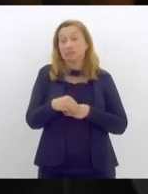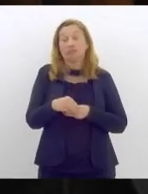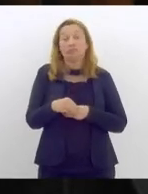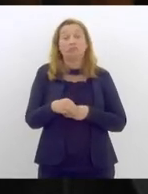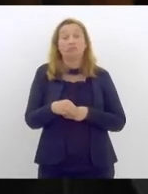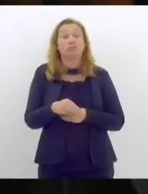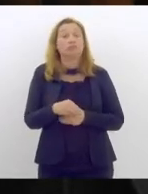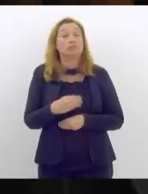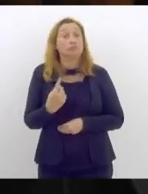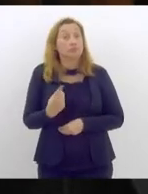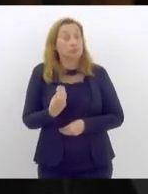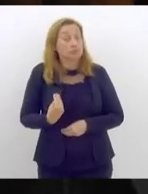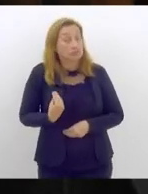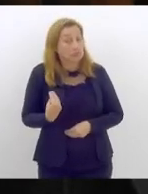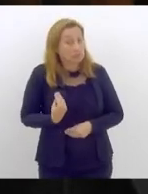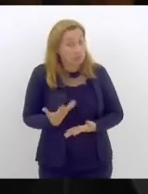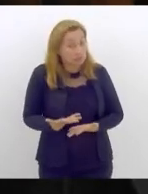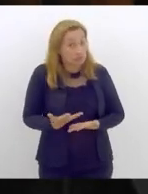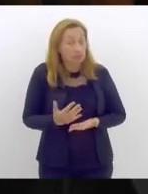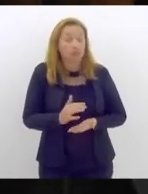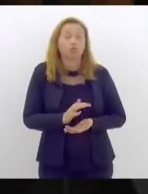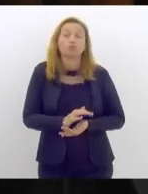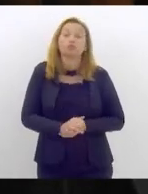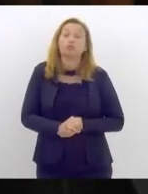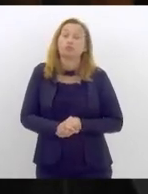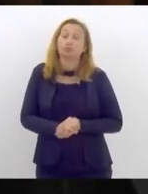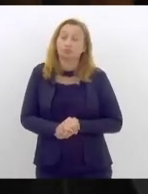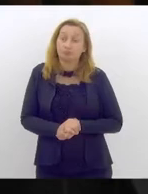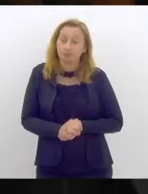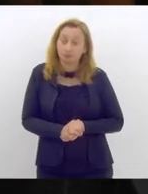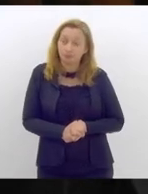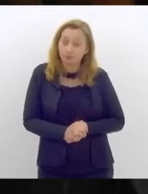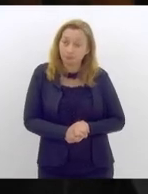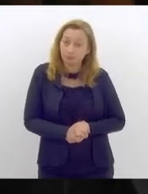metidos e assim Broly segundo